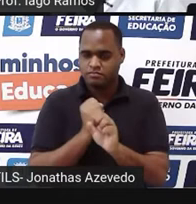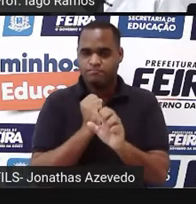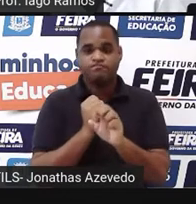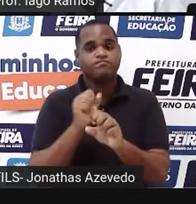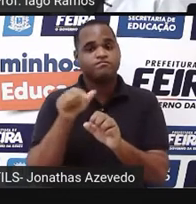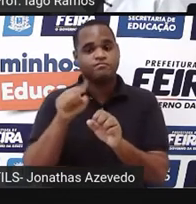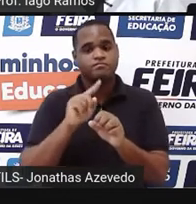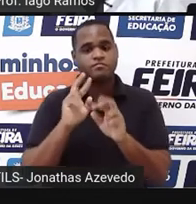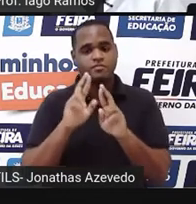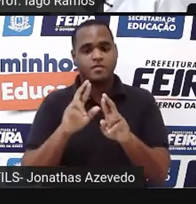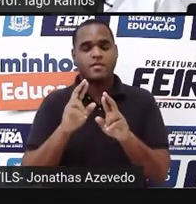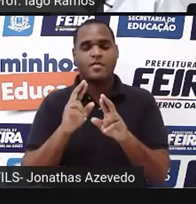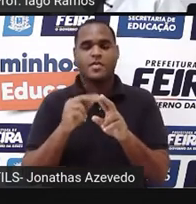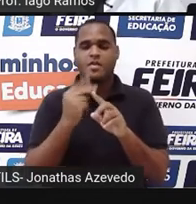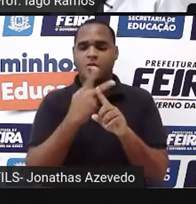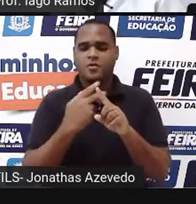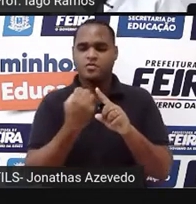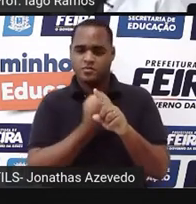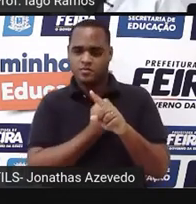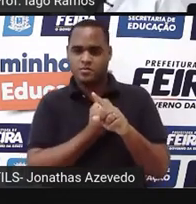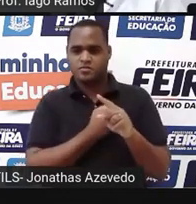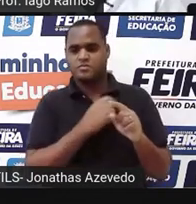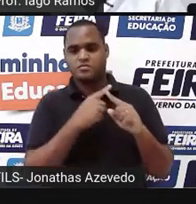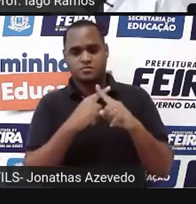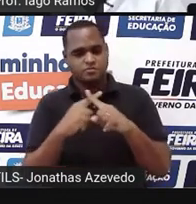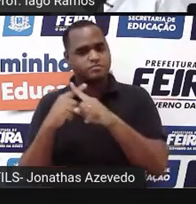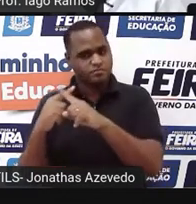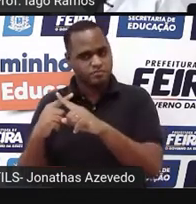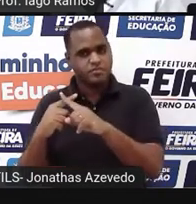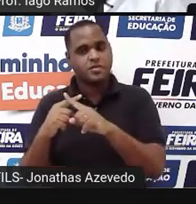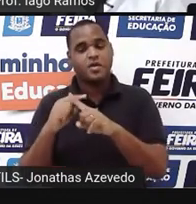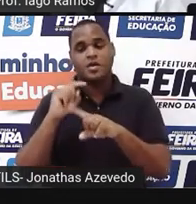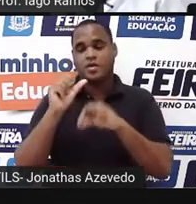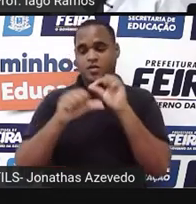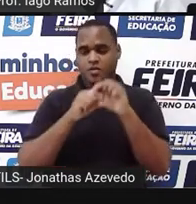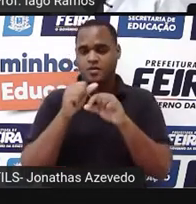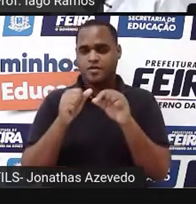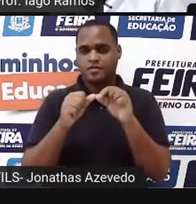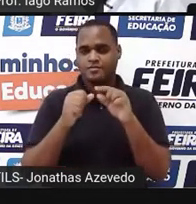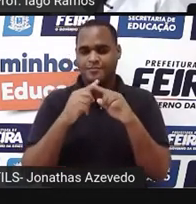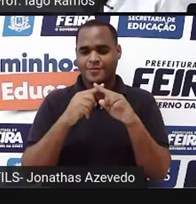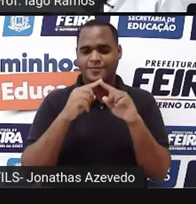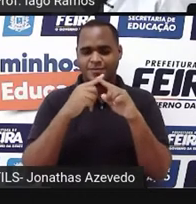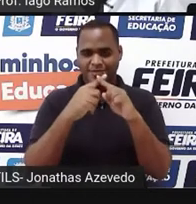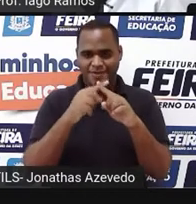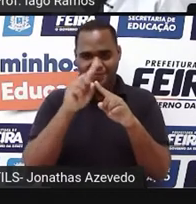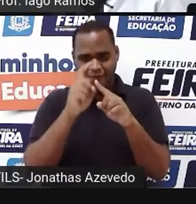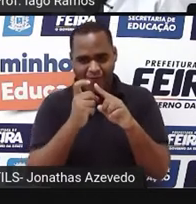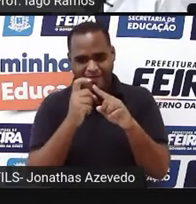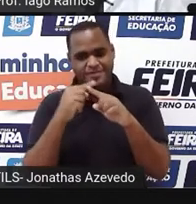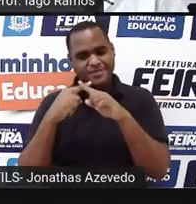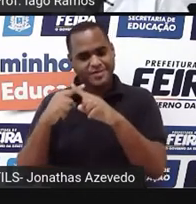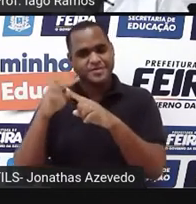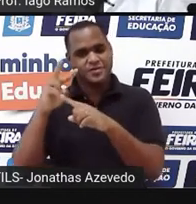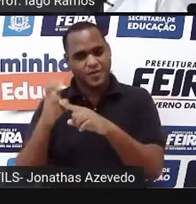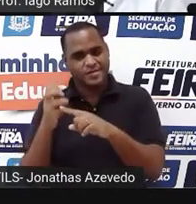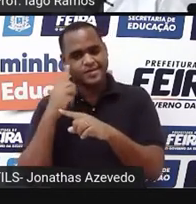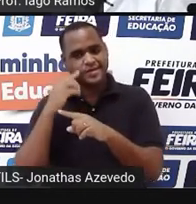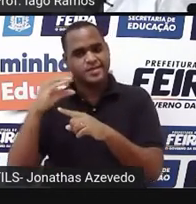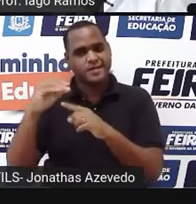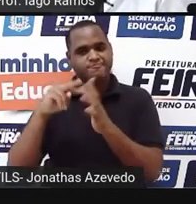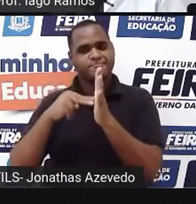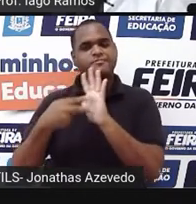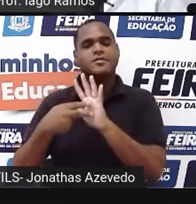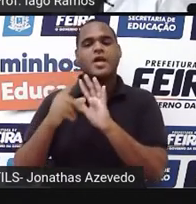gente procura dois números para x, que quando multiplicados dá o termo c, que é o termo independente, e esses